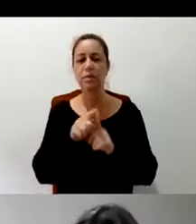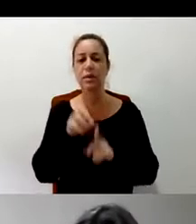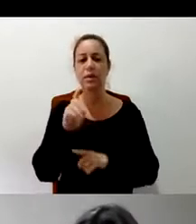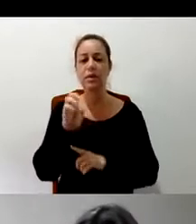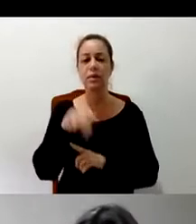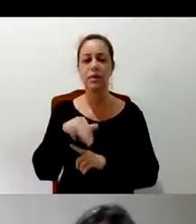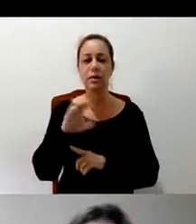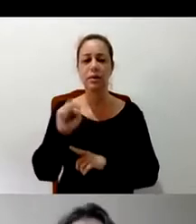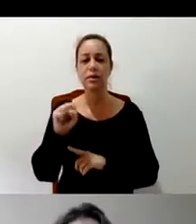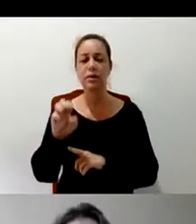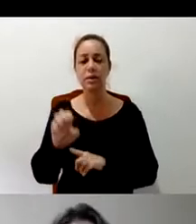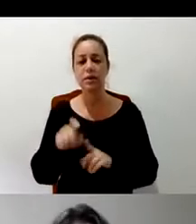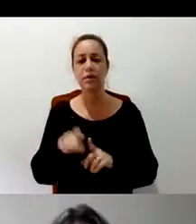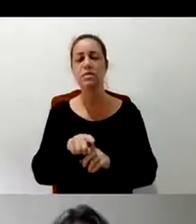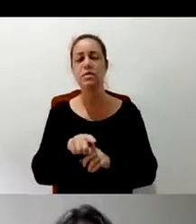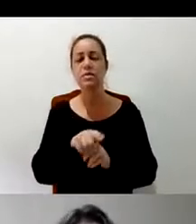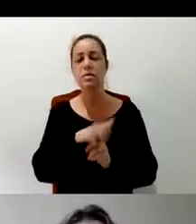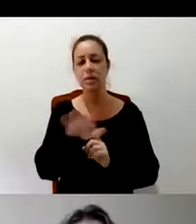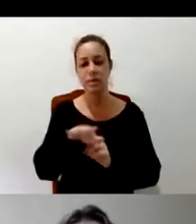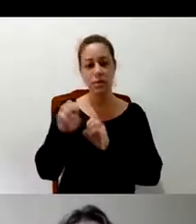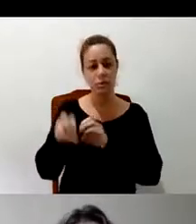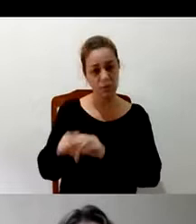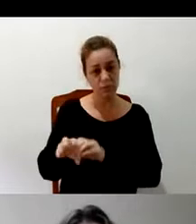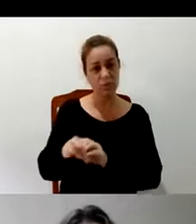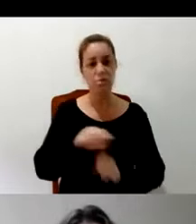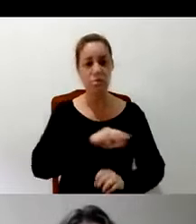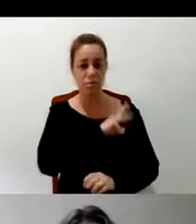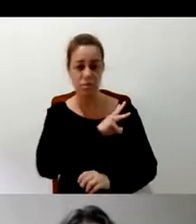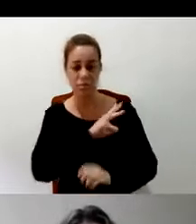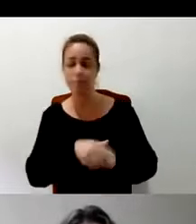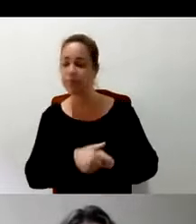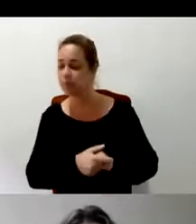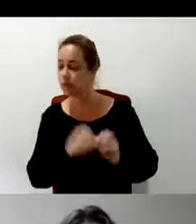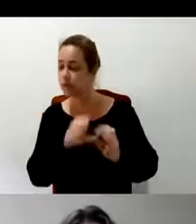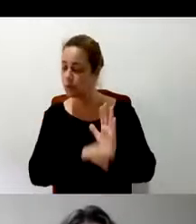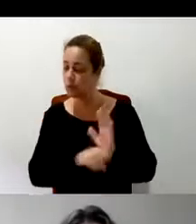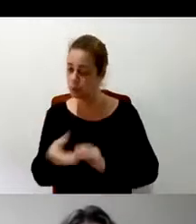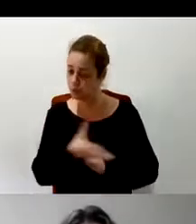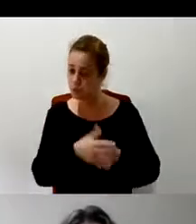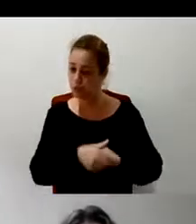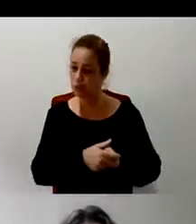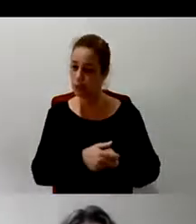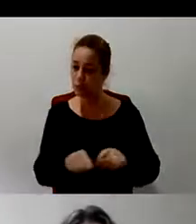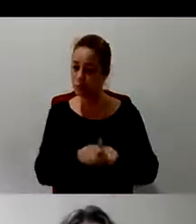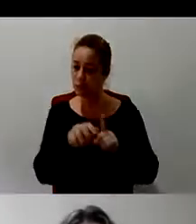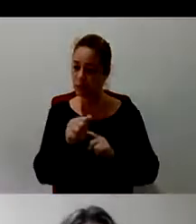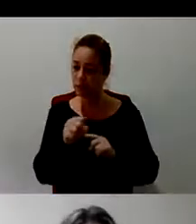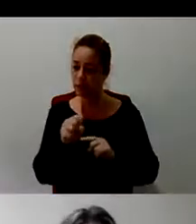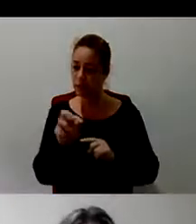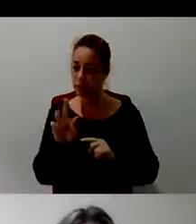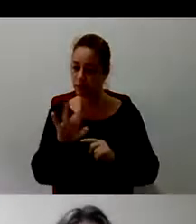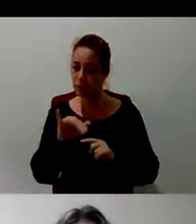do campo, né, com esse currículo do ensino médio, o trabalho da Astrid, que foi esse último, né, que é